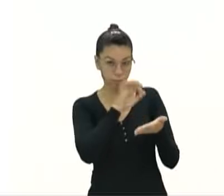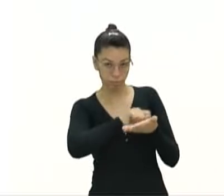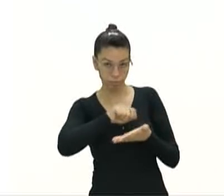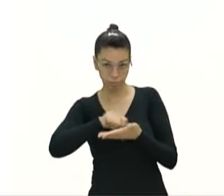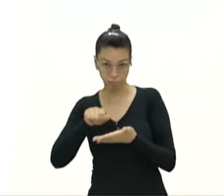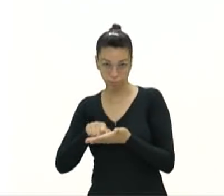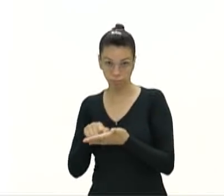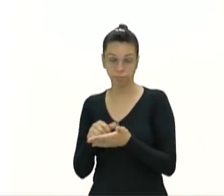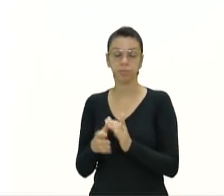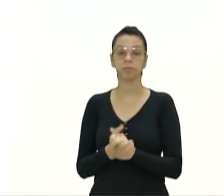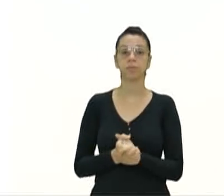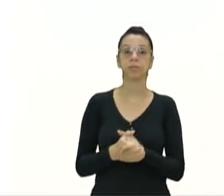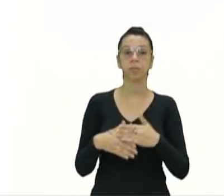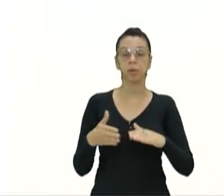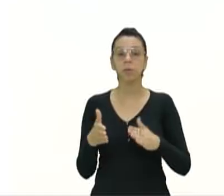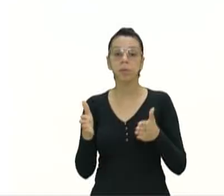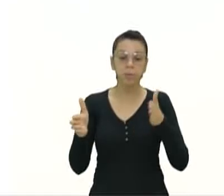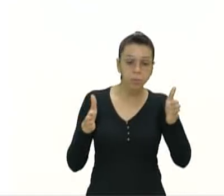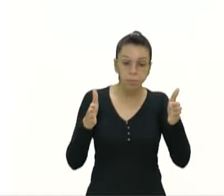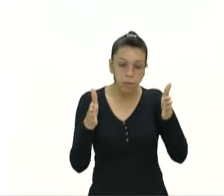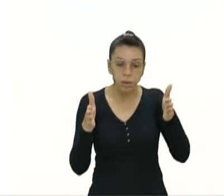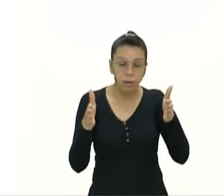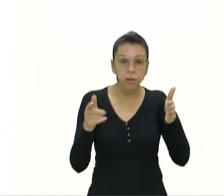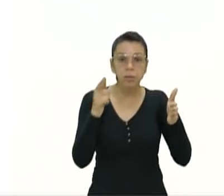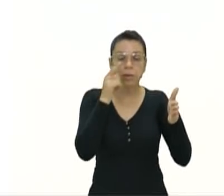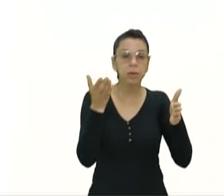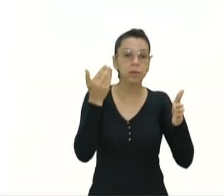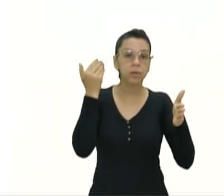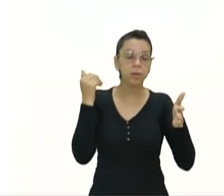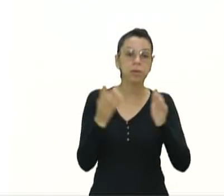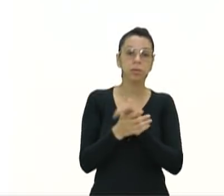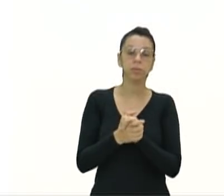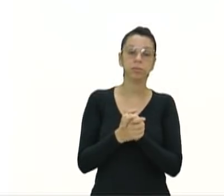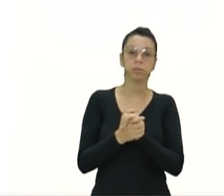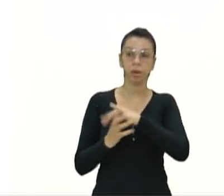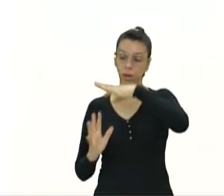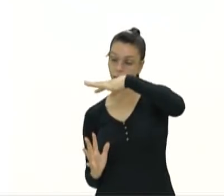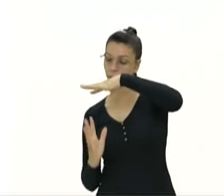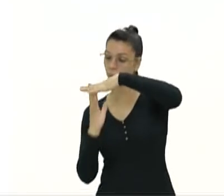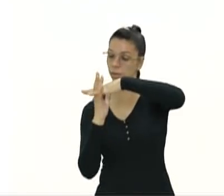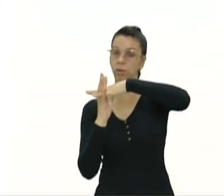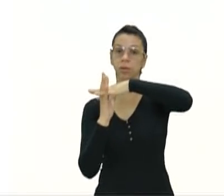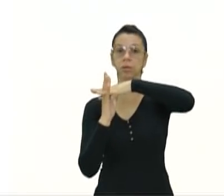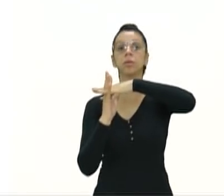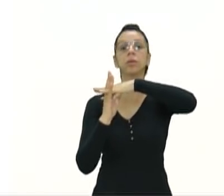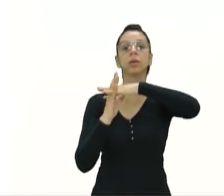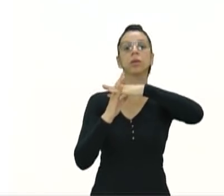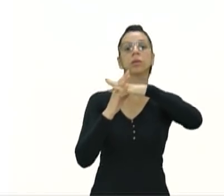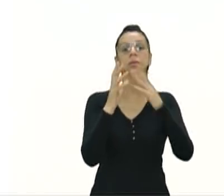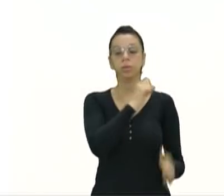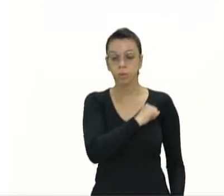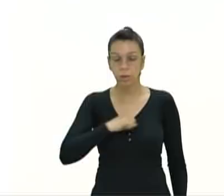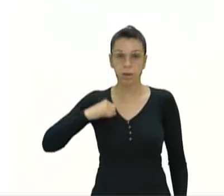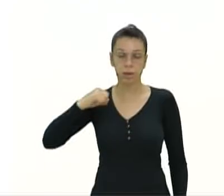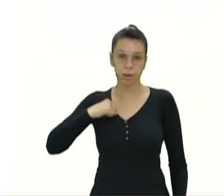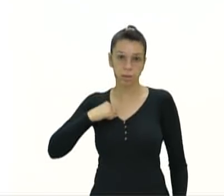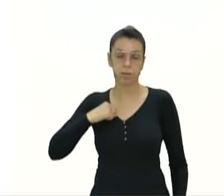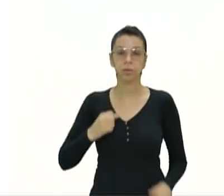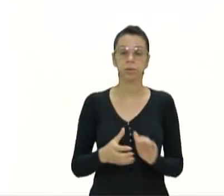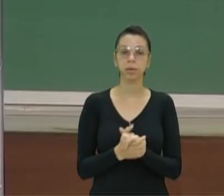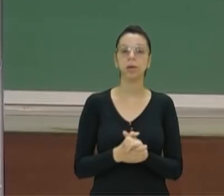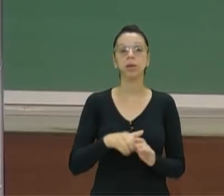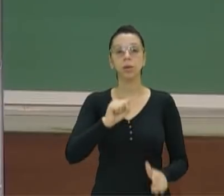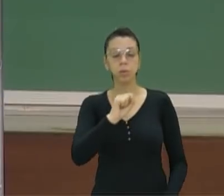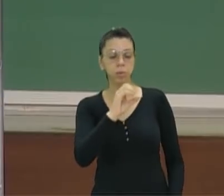antigo, o conhecimento era entendido como transcendental pelos filósofos socráticos e para os sofistas seria uma construção e, portanto, oriundos do